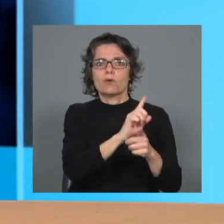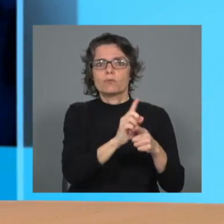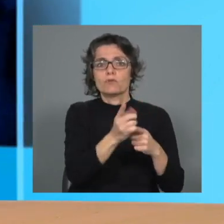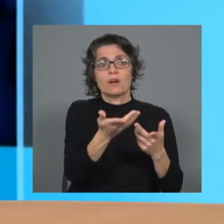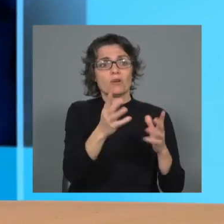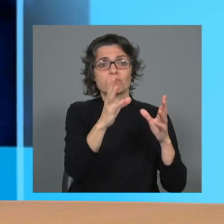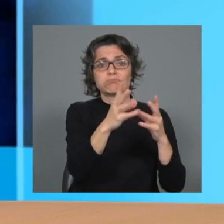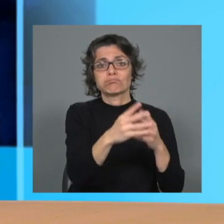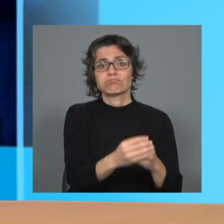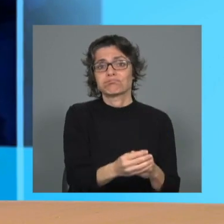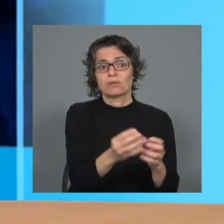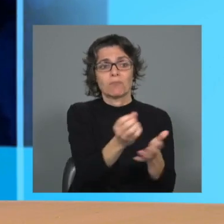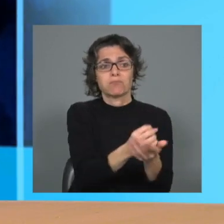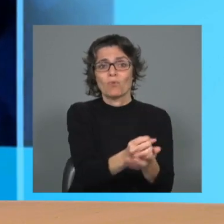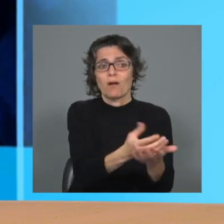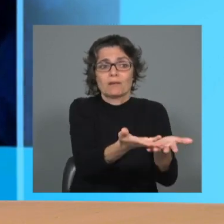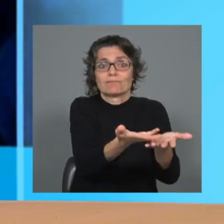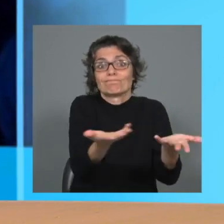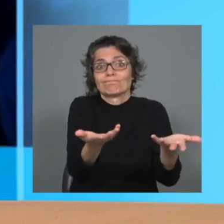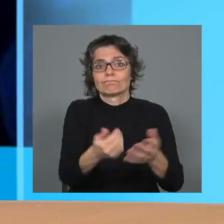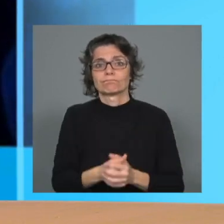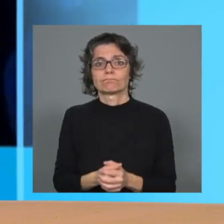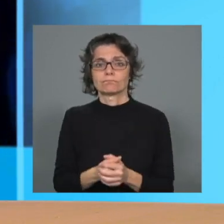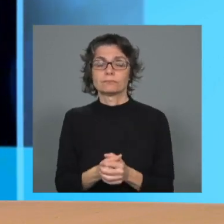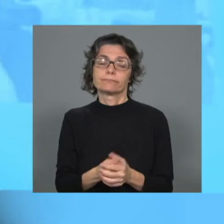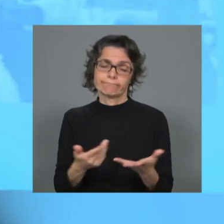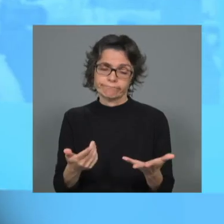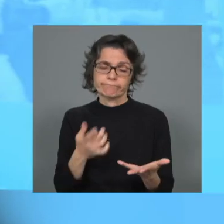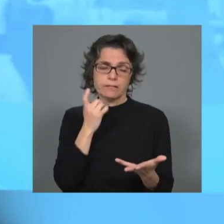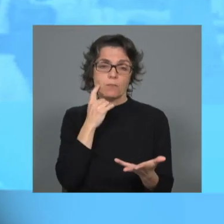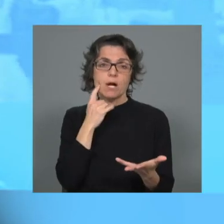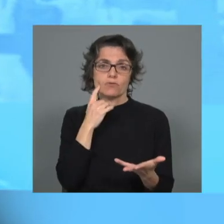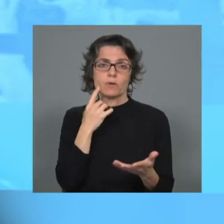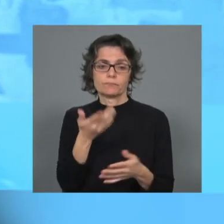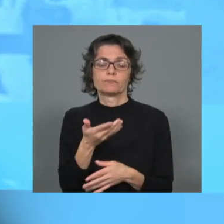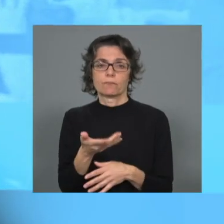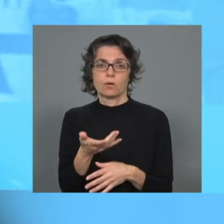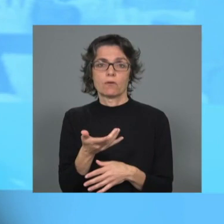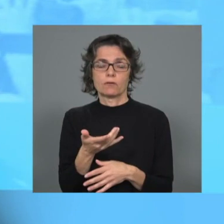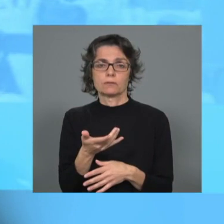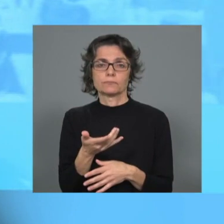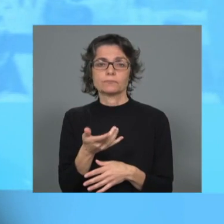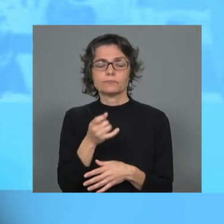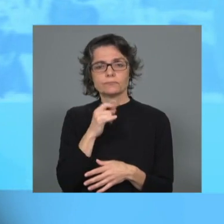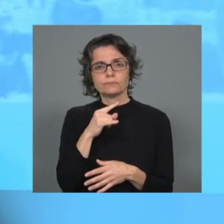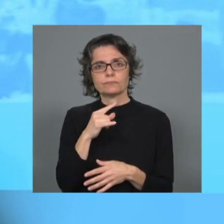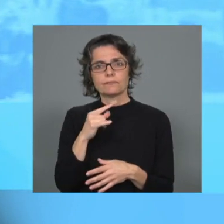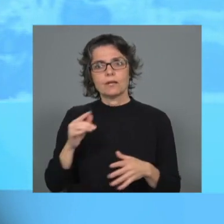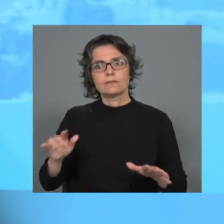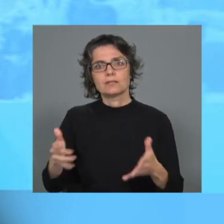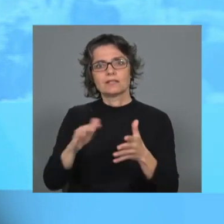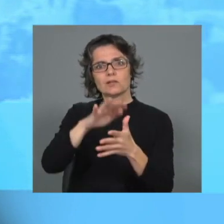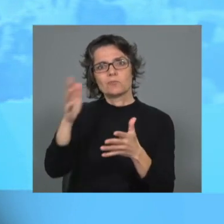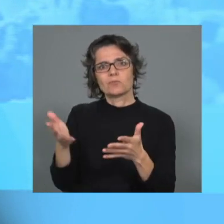e estão inabitáveis. De facto, a Páscoa é um sinal de que também esses montes podem ressuscitar, não é?